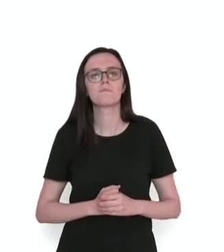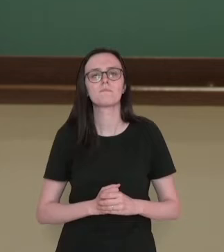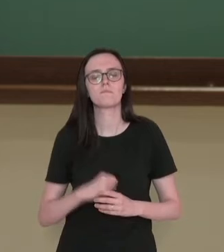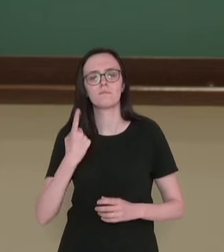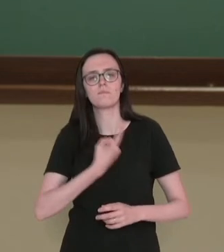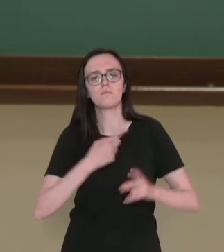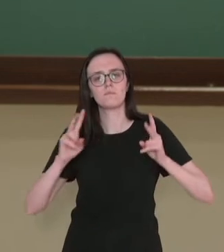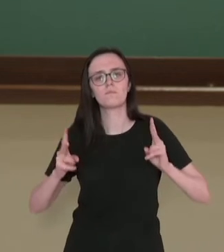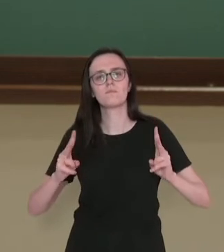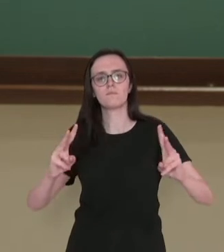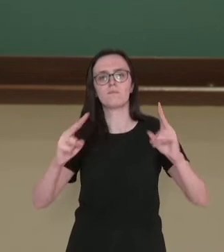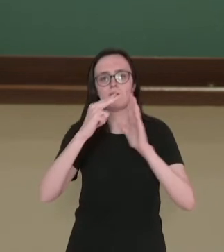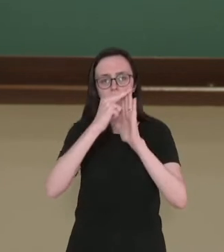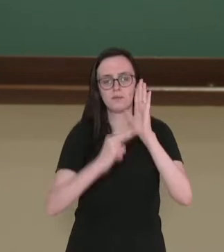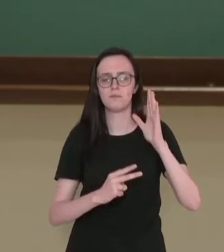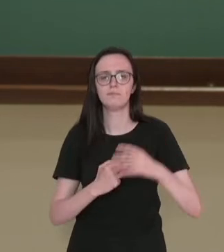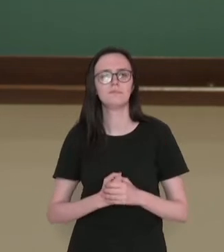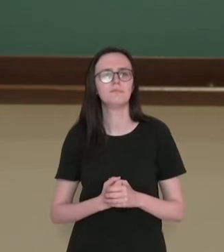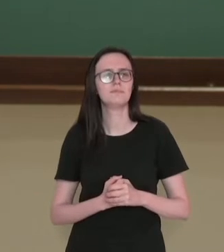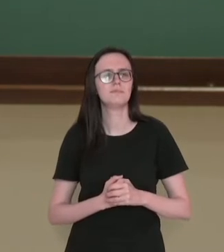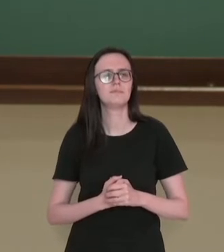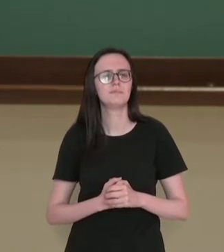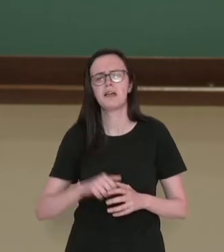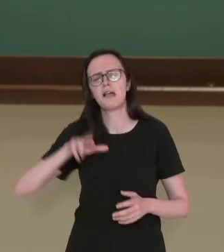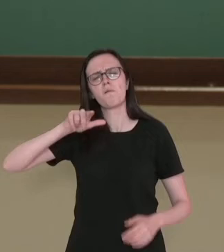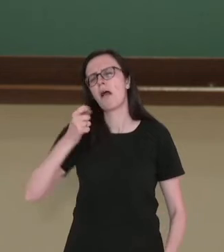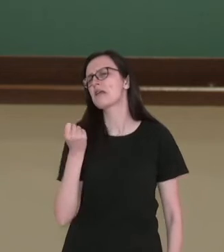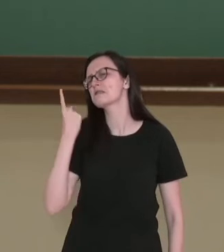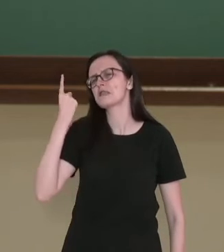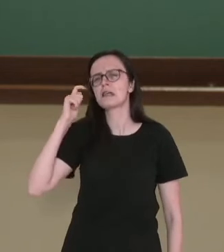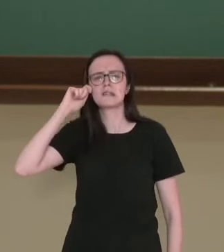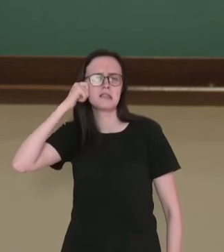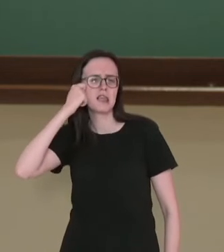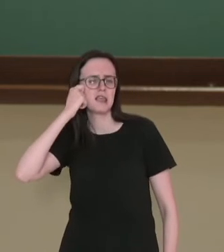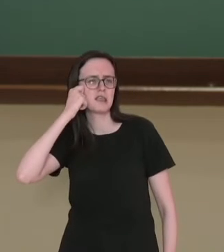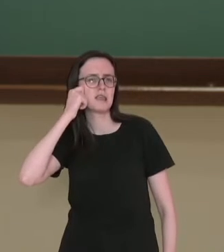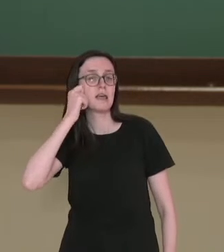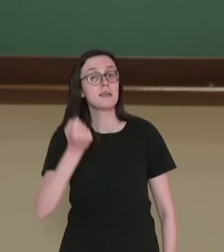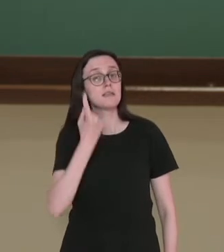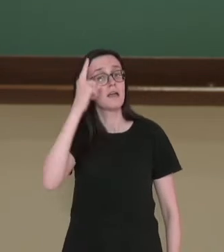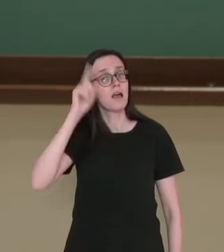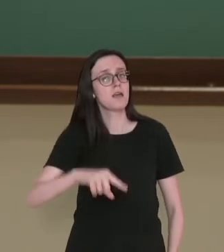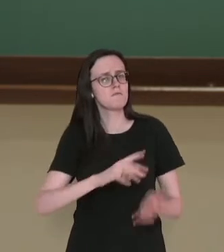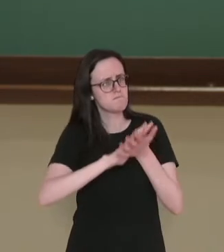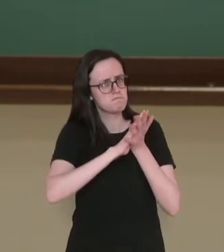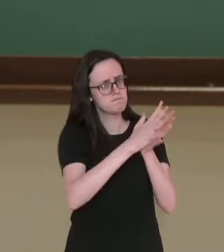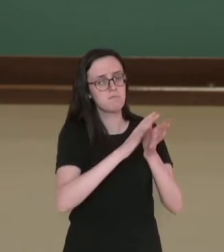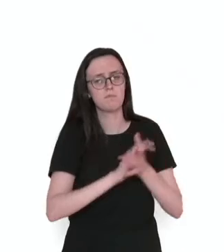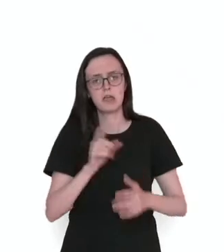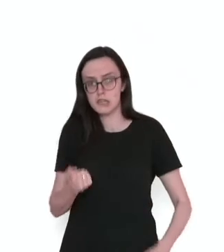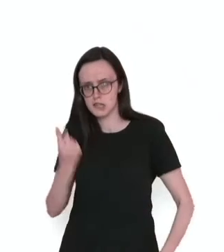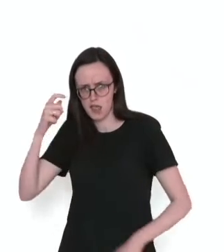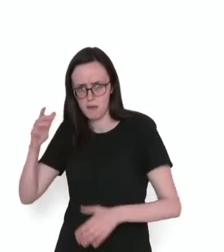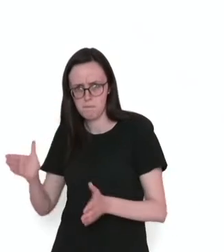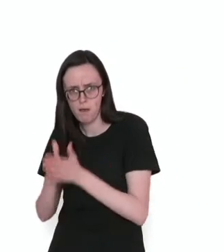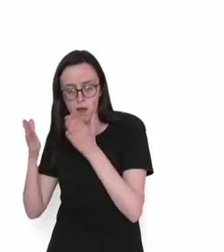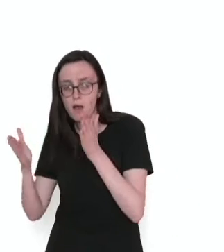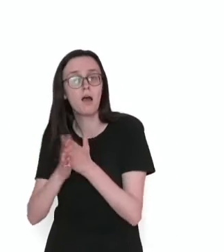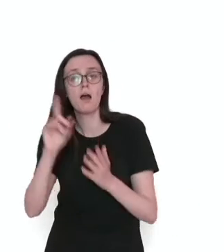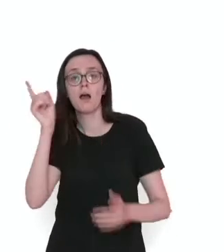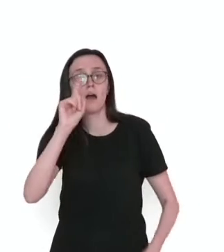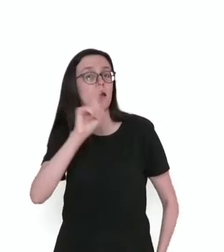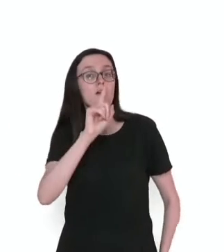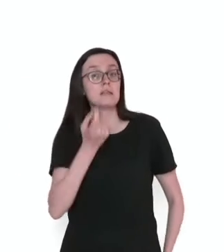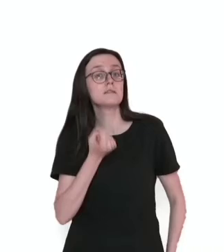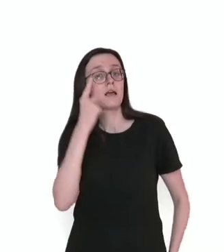Seguimos com a leitura. Não é estranho ser negro, estranho é ser racista. Não é estranho ser pobre, estranho é